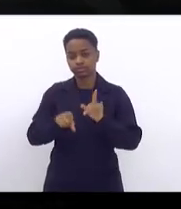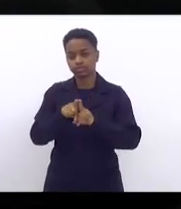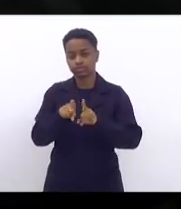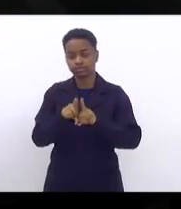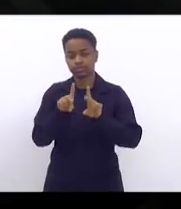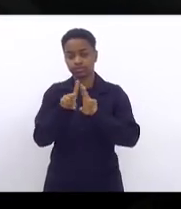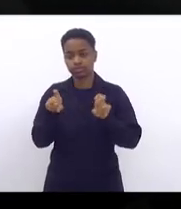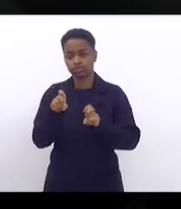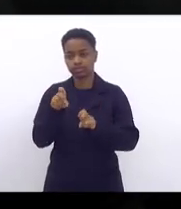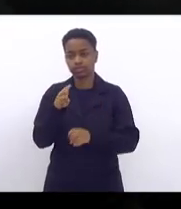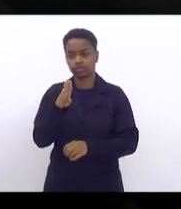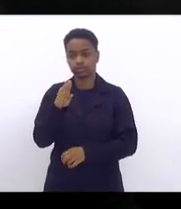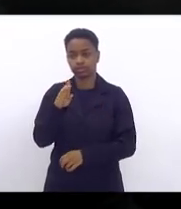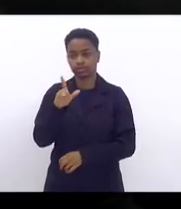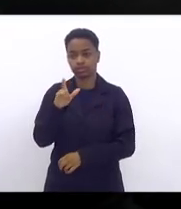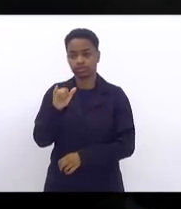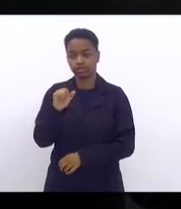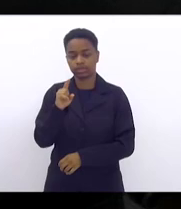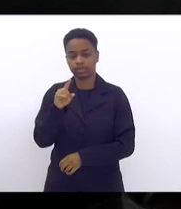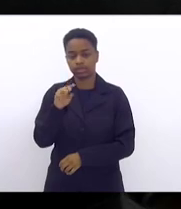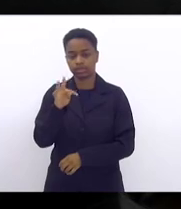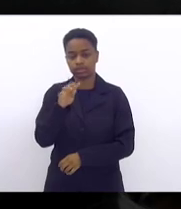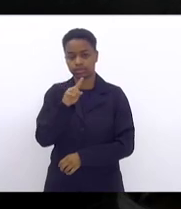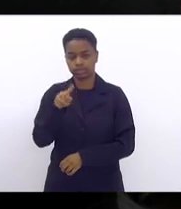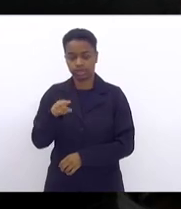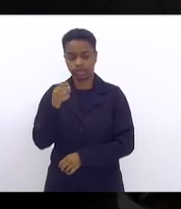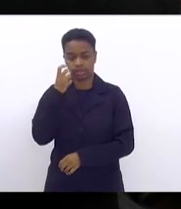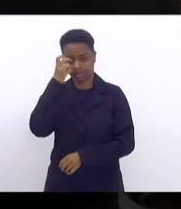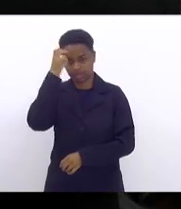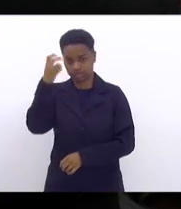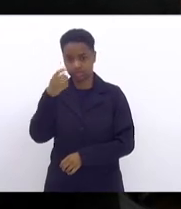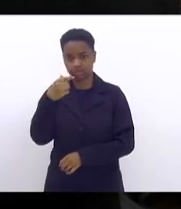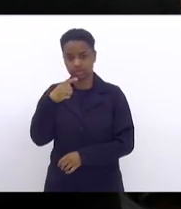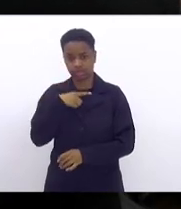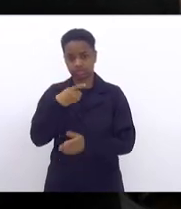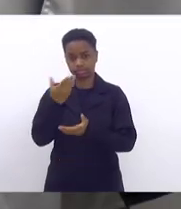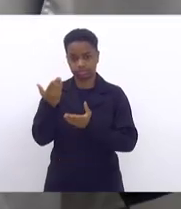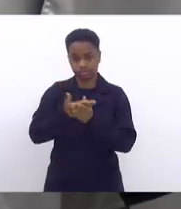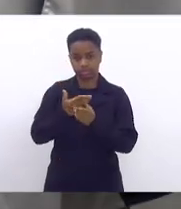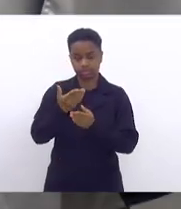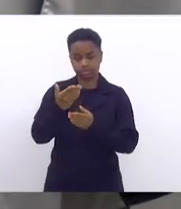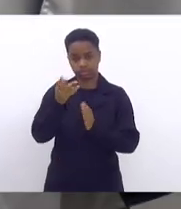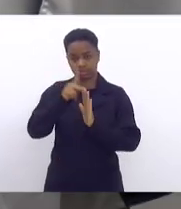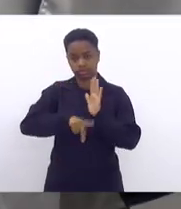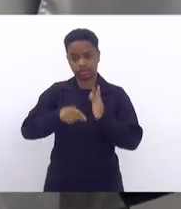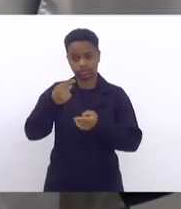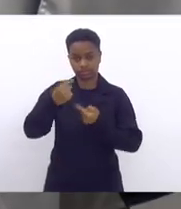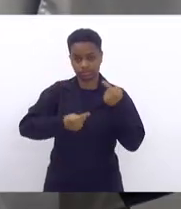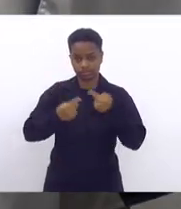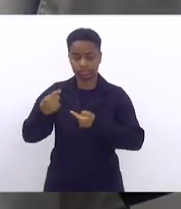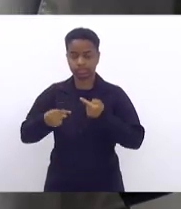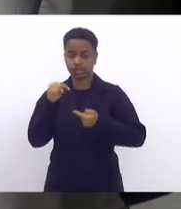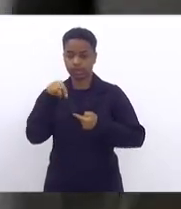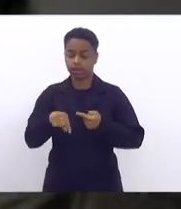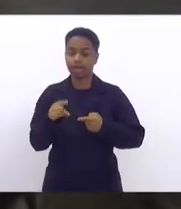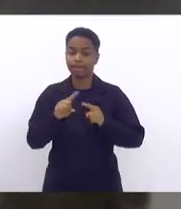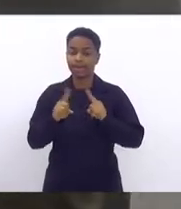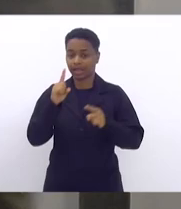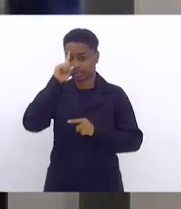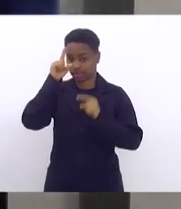que está como é que se diz? Está tramitando na casa. Depois a gente pode falar sobre isso, que a ideia, em síntese, é fazer um